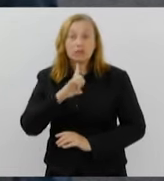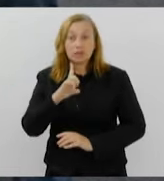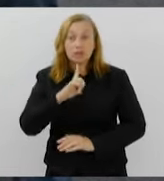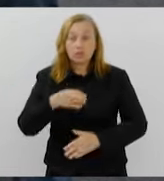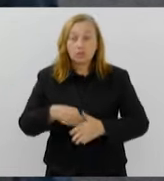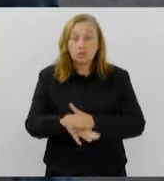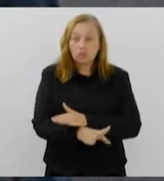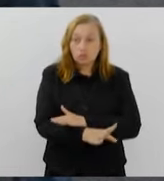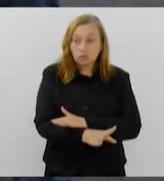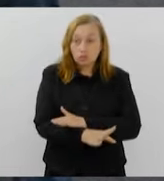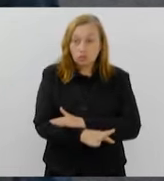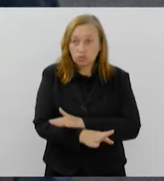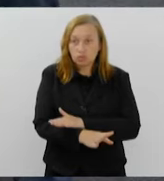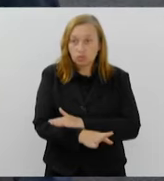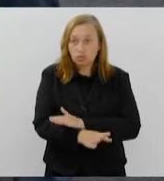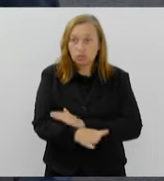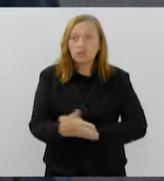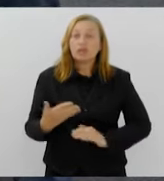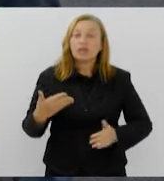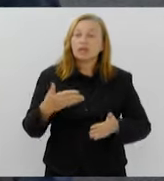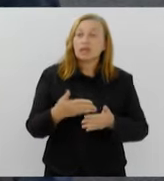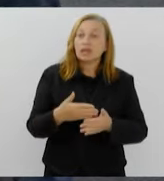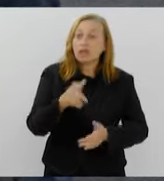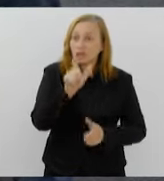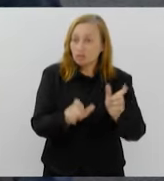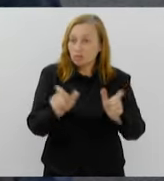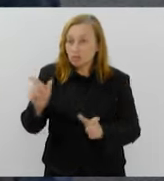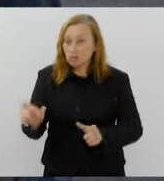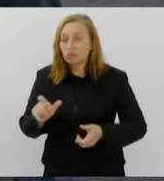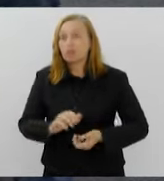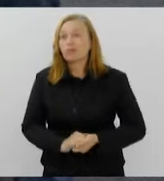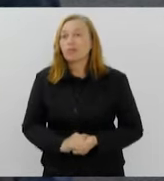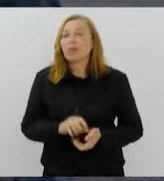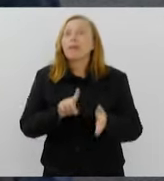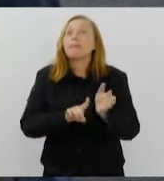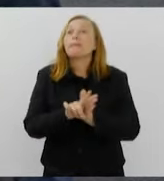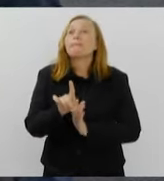inquirir ir até as pessoas e